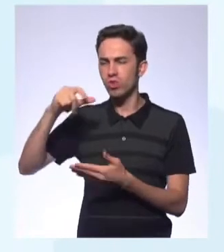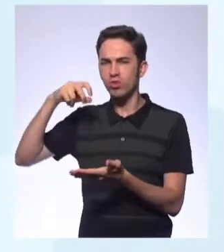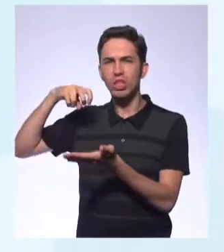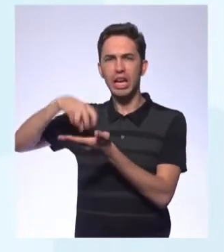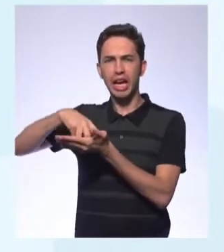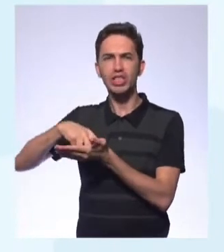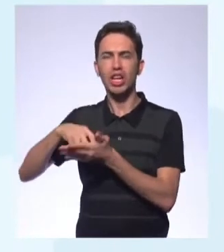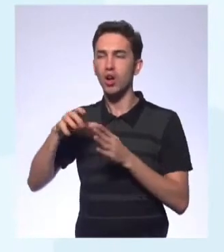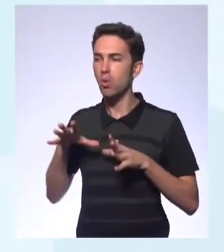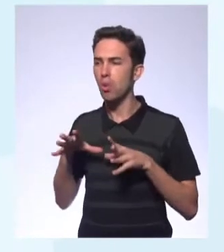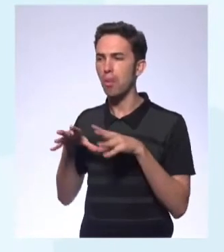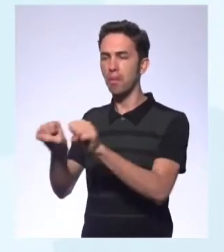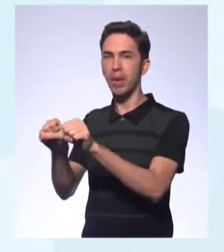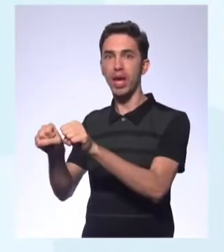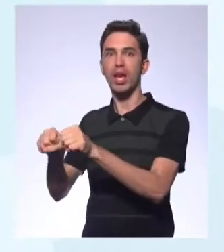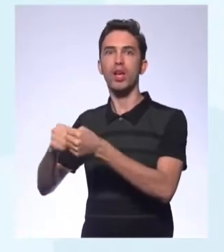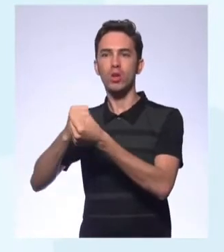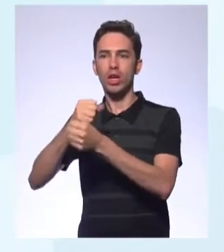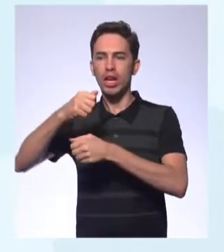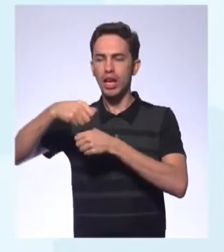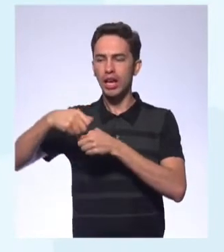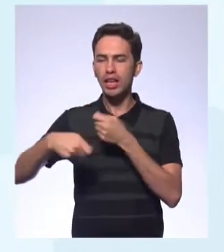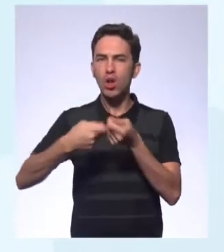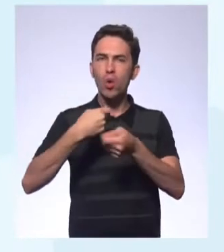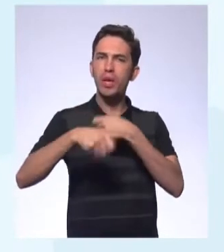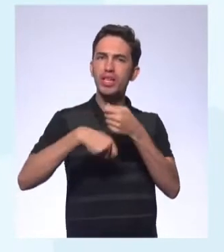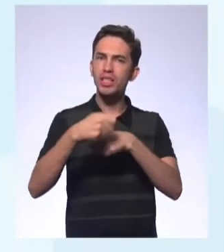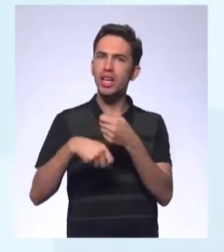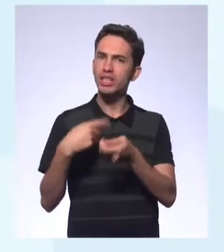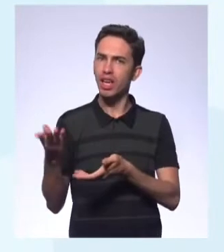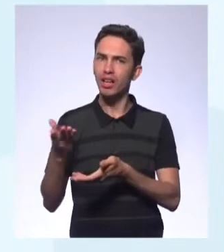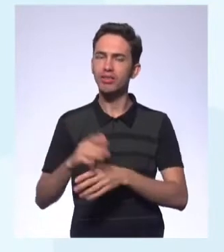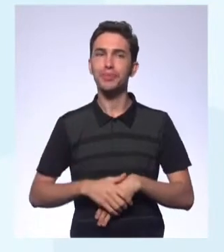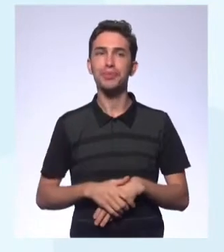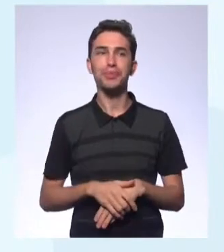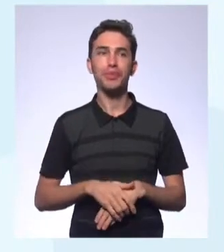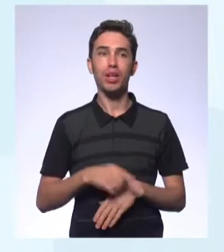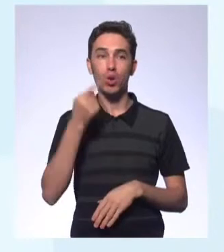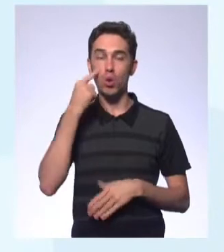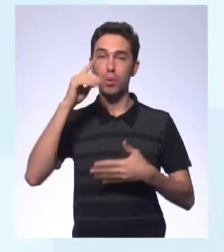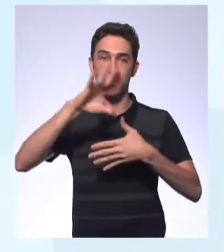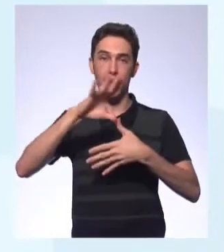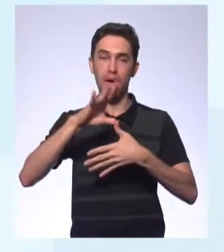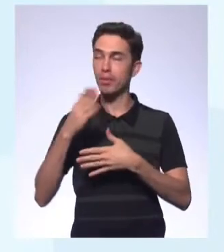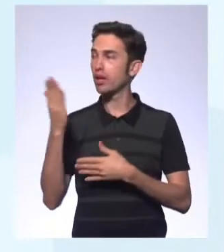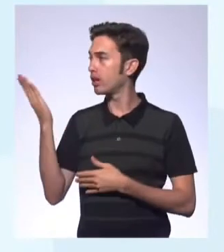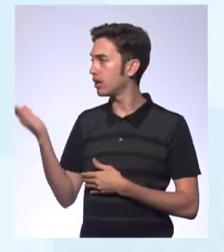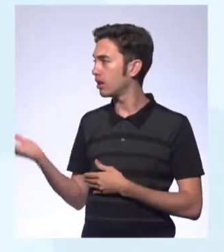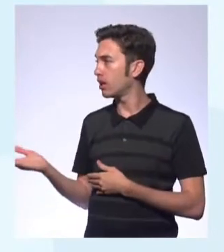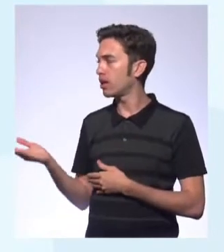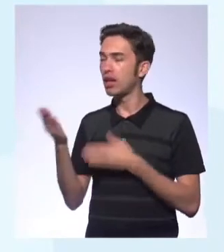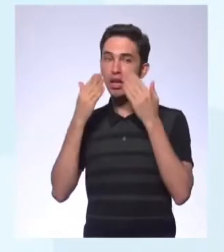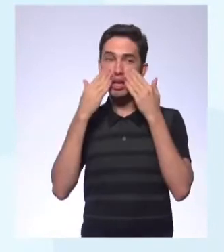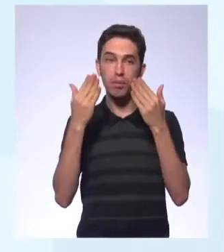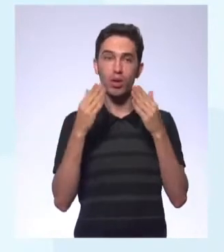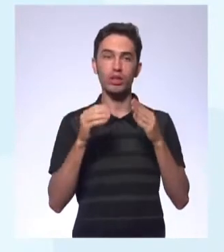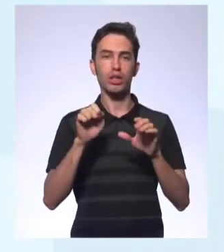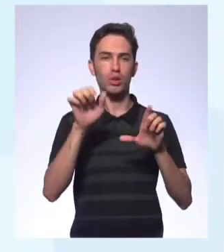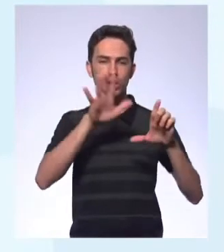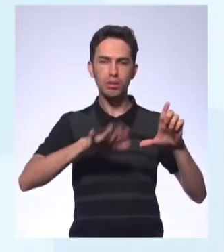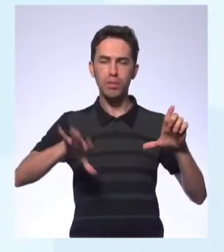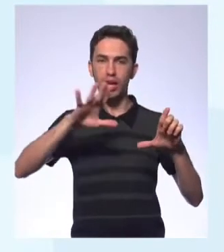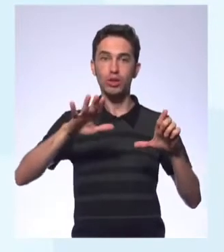serem capturados e comercializados. O mapa abaixo nos mostra, através do espaço geográfico